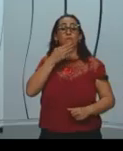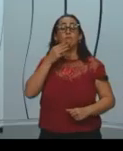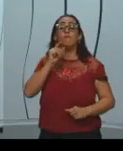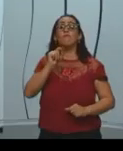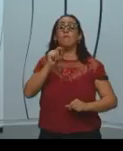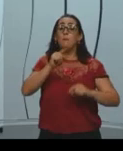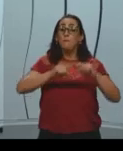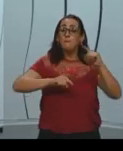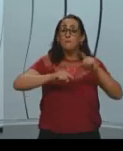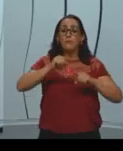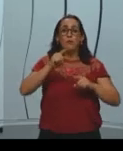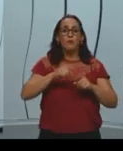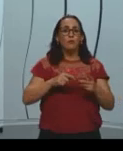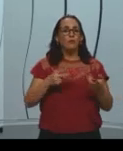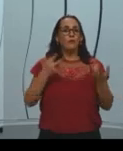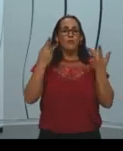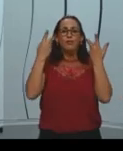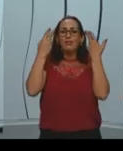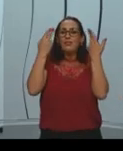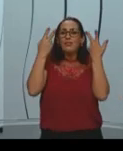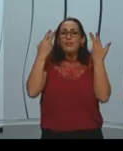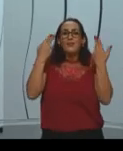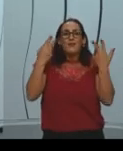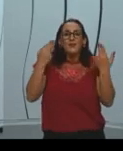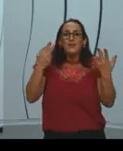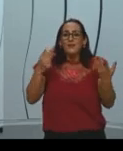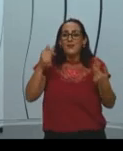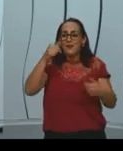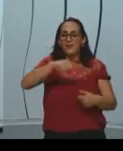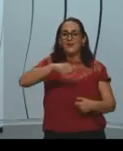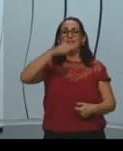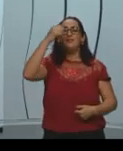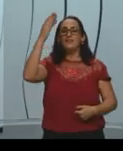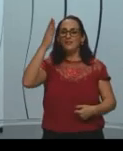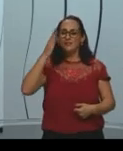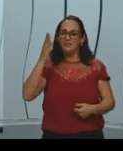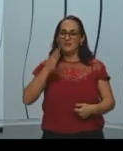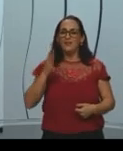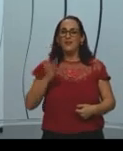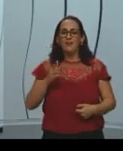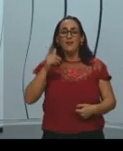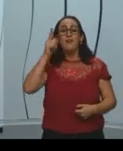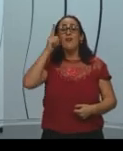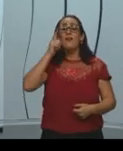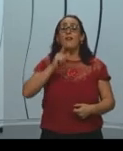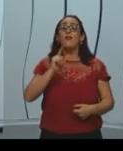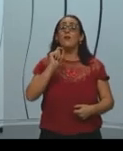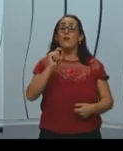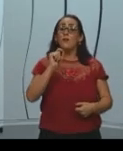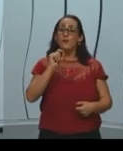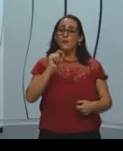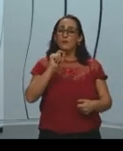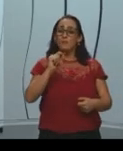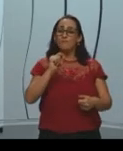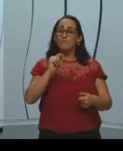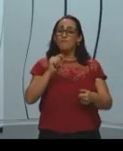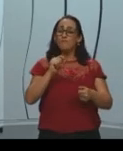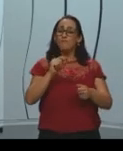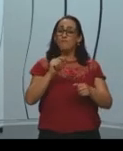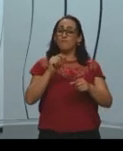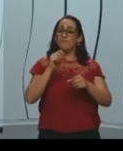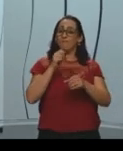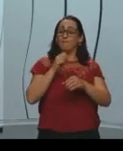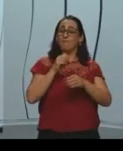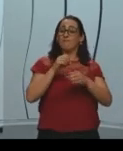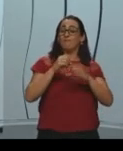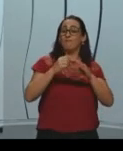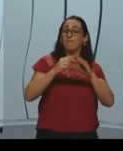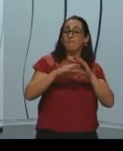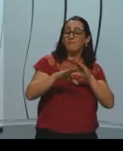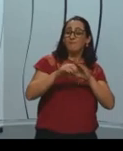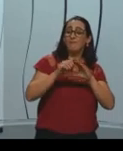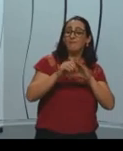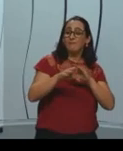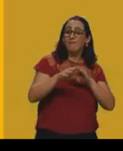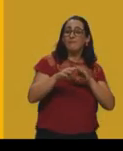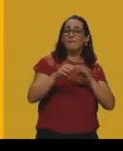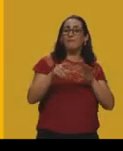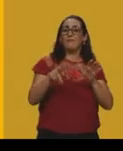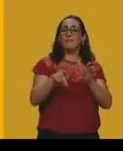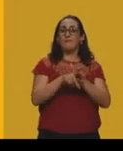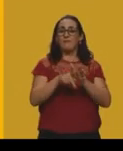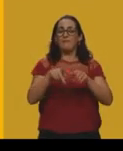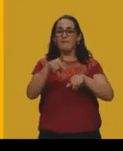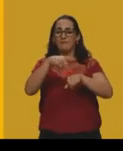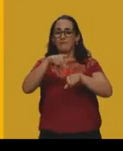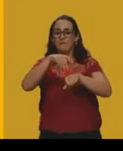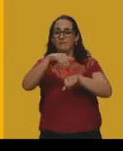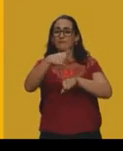Brasil, um produto que ia garantir aí para a gente altos níveis de exportação. Então, a gente costuma elencar